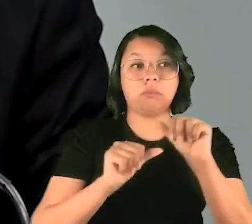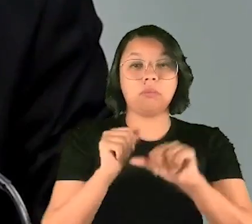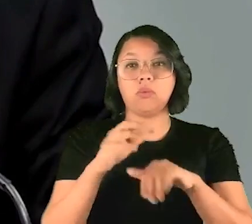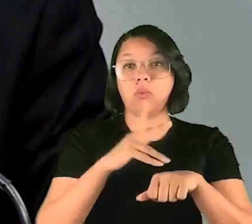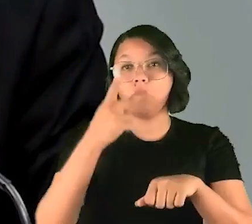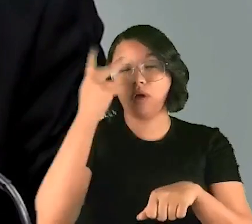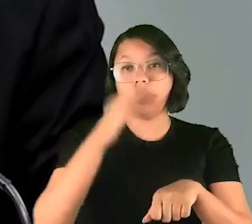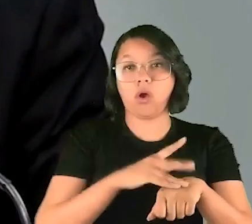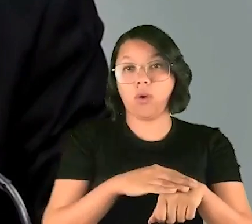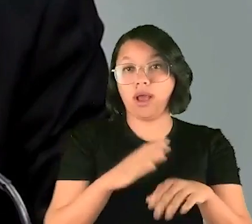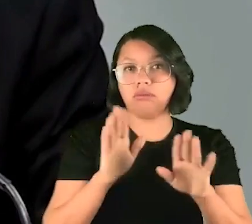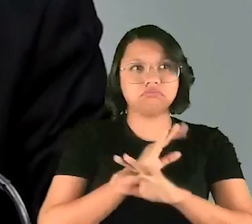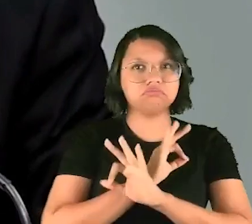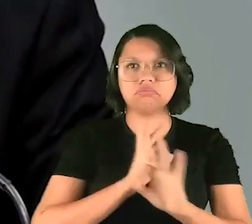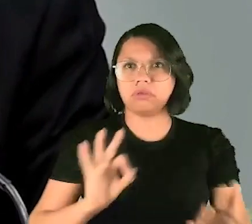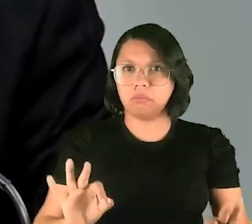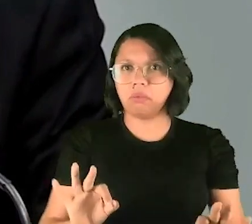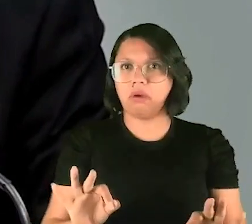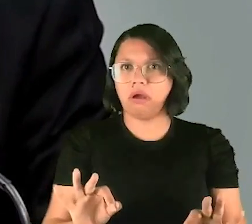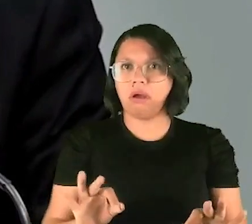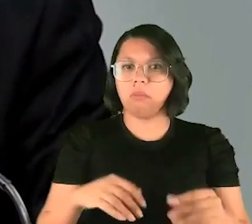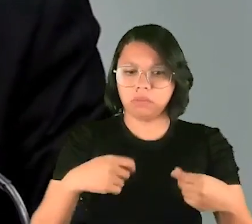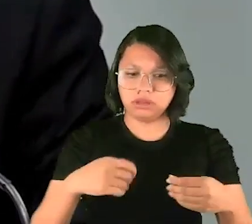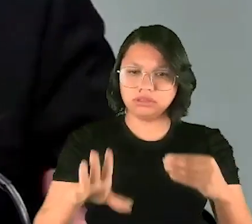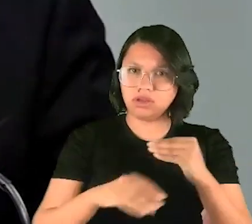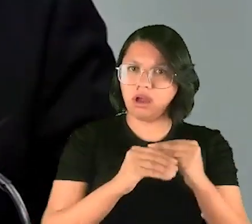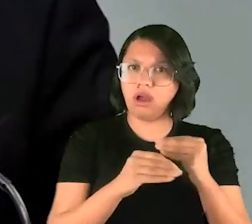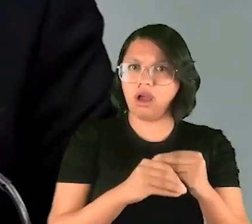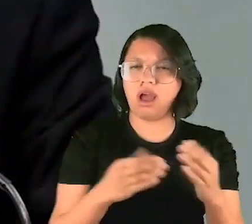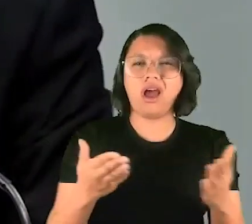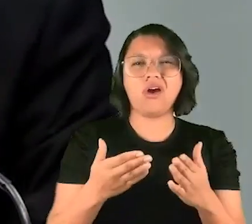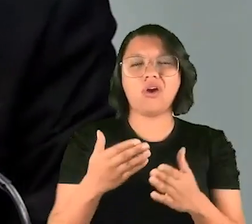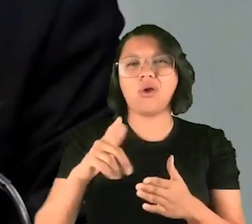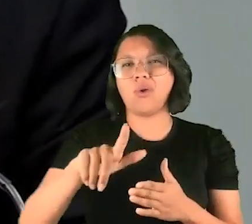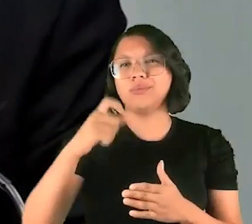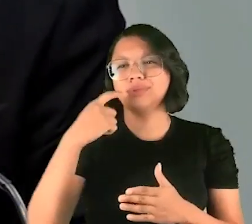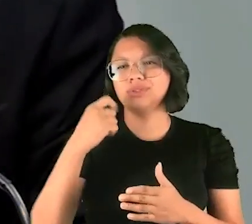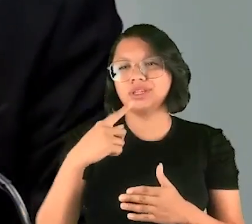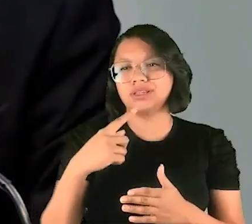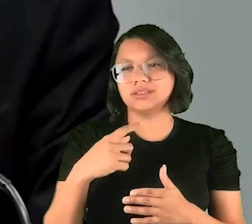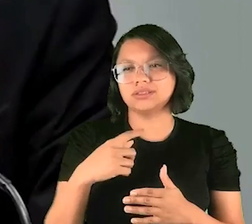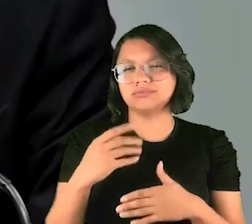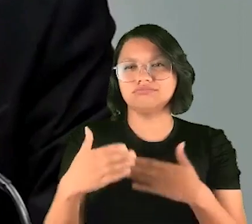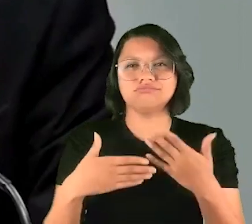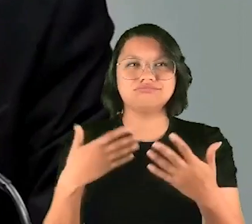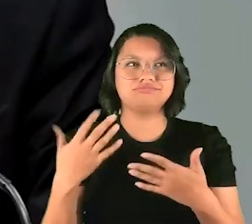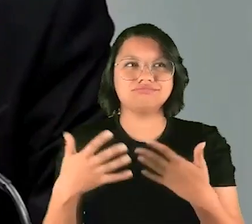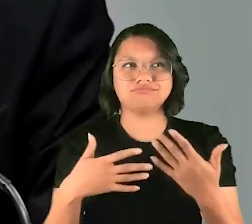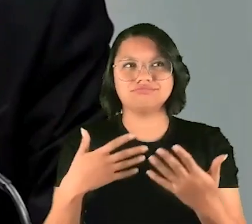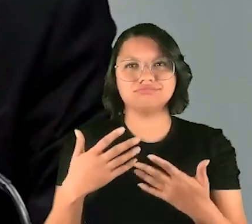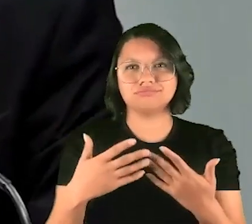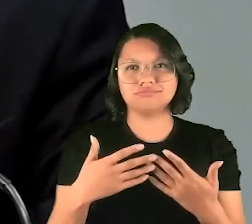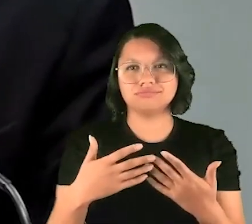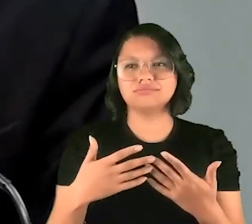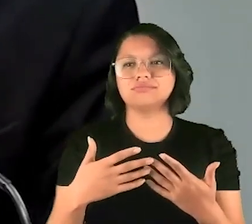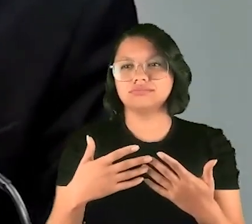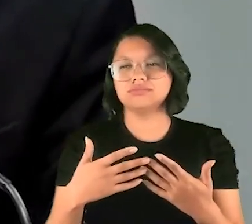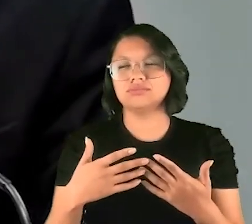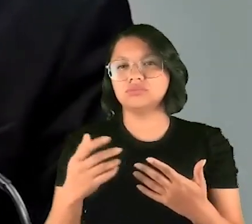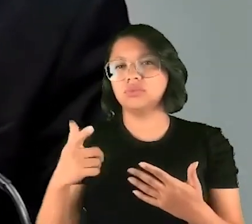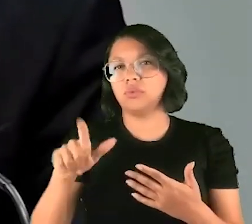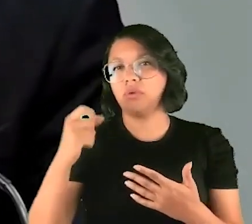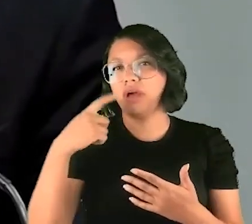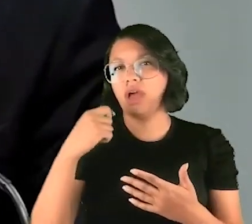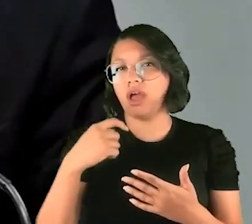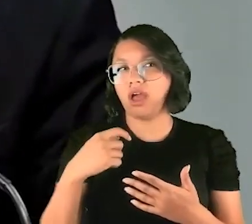dizer, olha, o Glivec nós não podemos esperar, esse negócio muda a doença, acabou, tem que incorporar. Agora, essa outra medicação, eu não queria usar uma medicação que foi